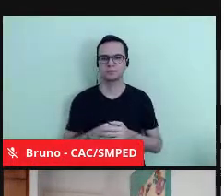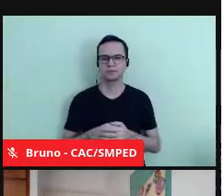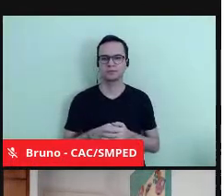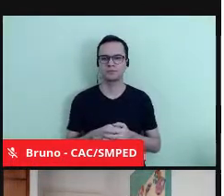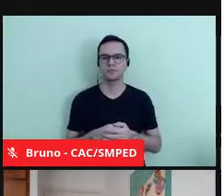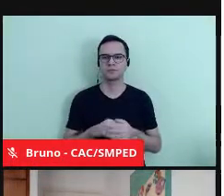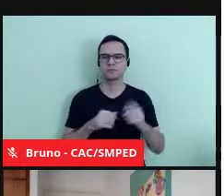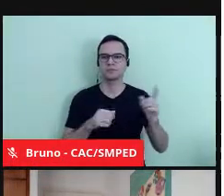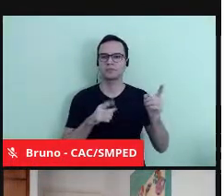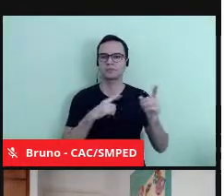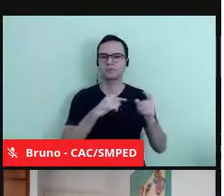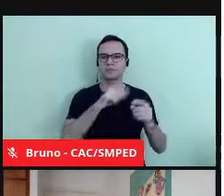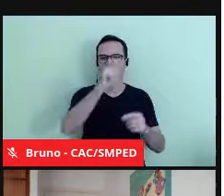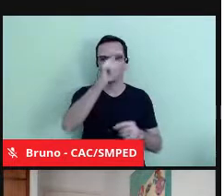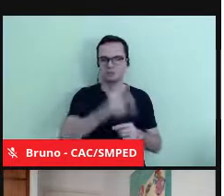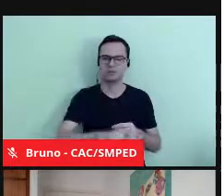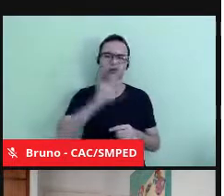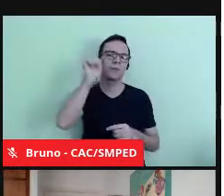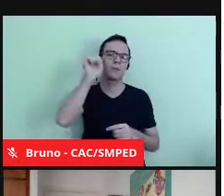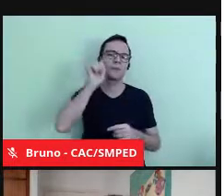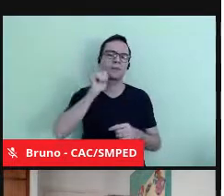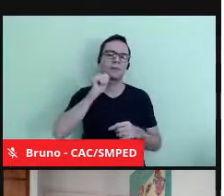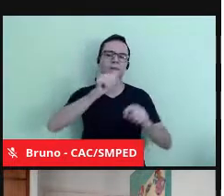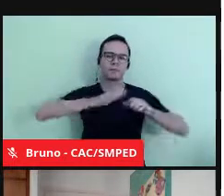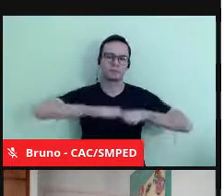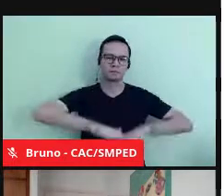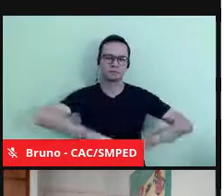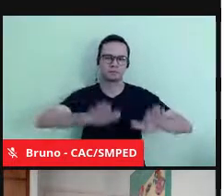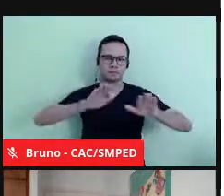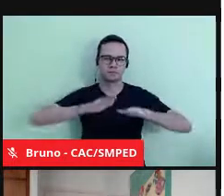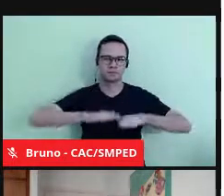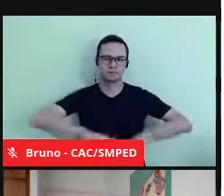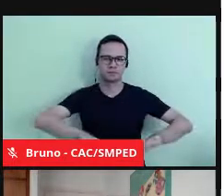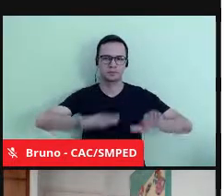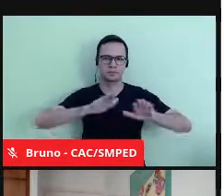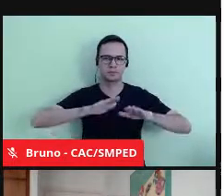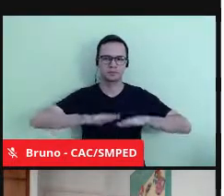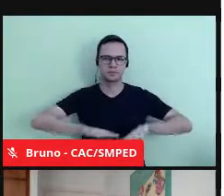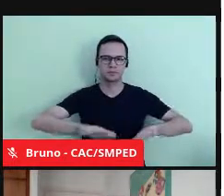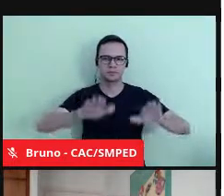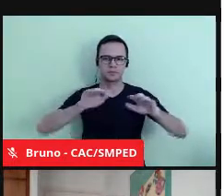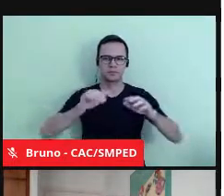Aqui essa representação dessa mulher que está numa máquina de costura, que é